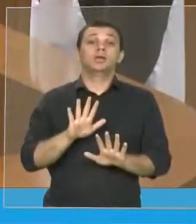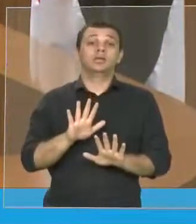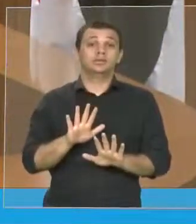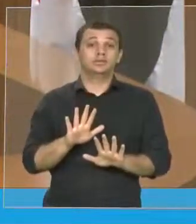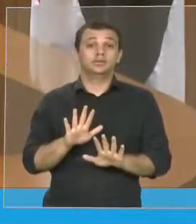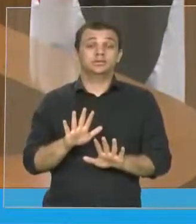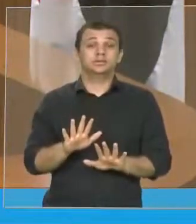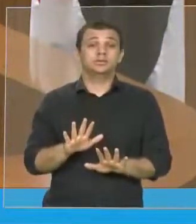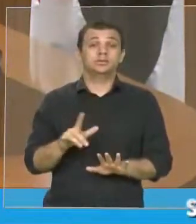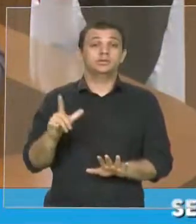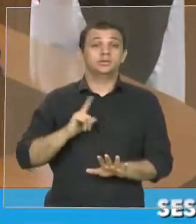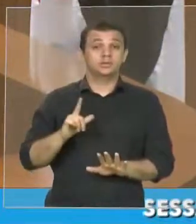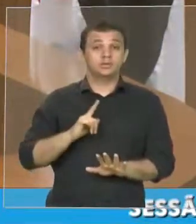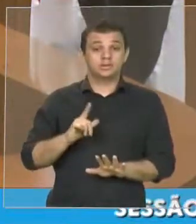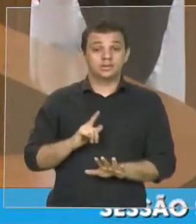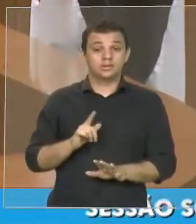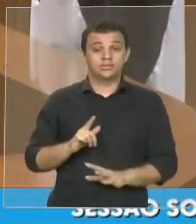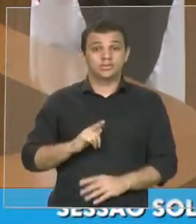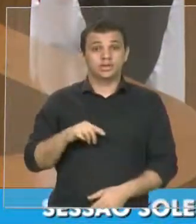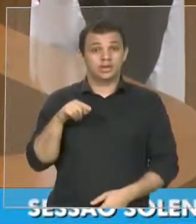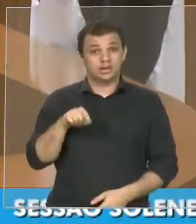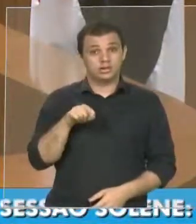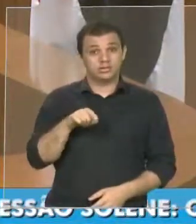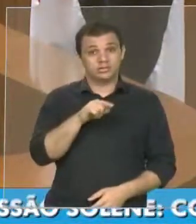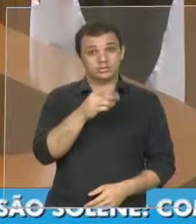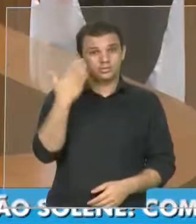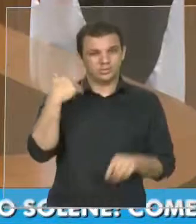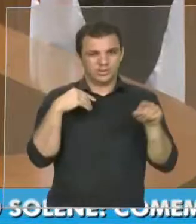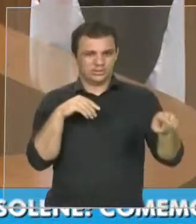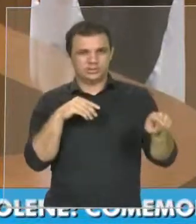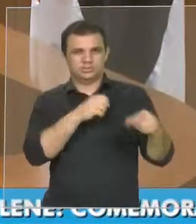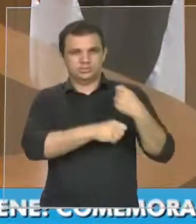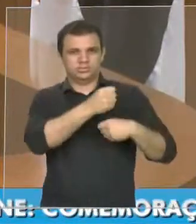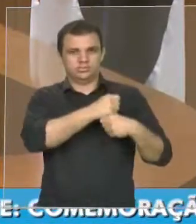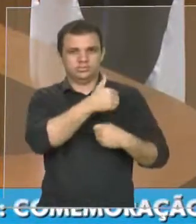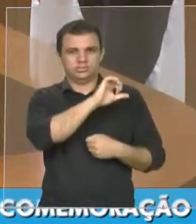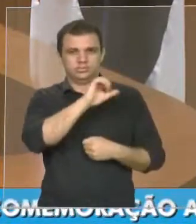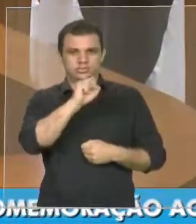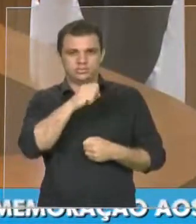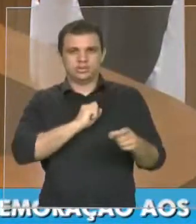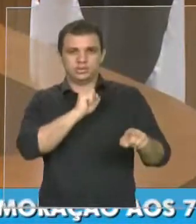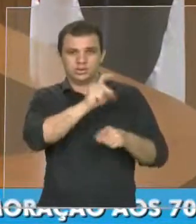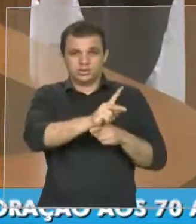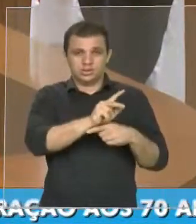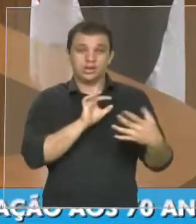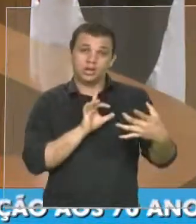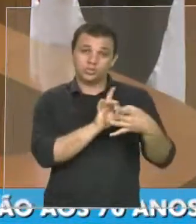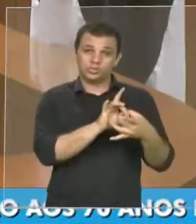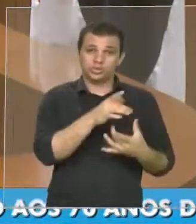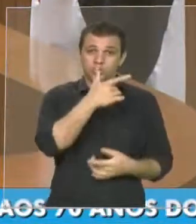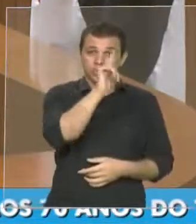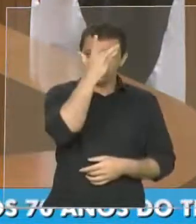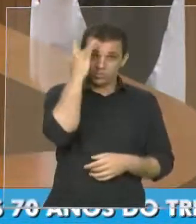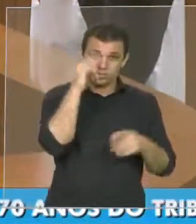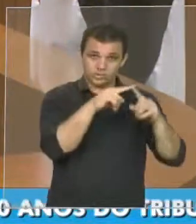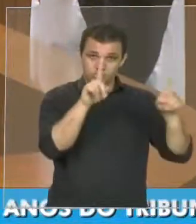os servidores que naquela época entraram, juntando-se aos que já estavam lá, passam por um